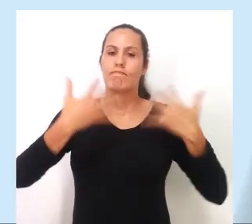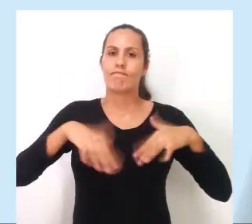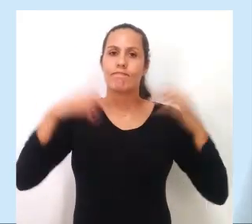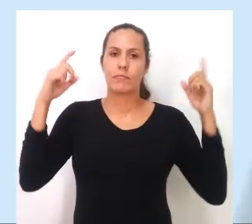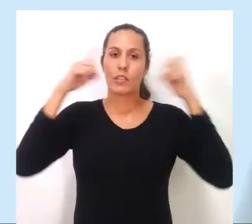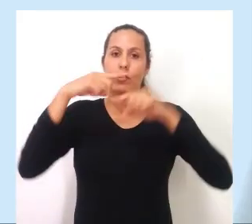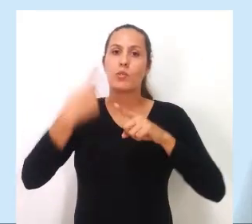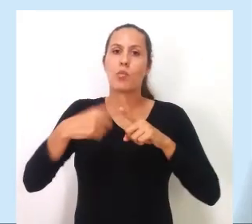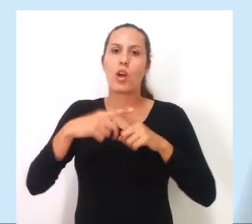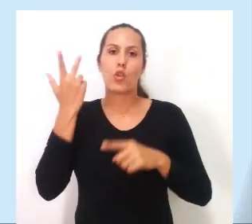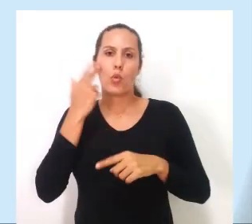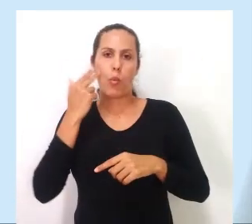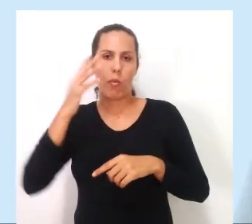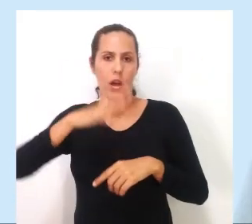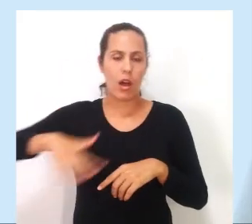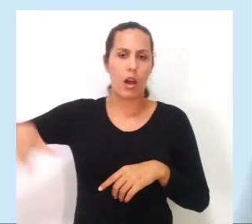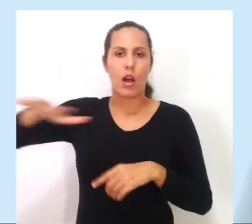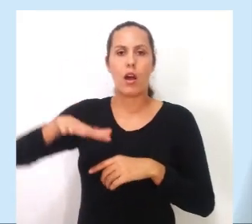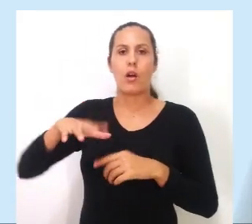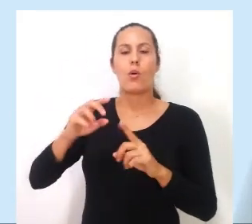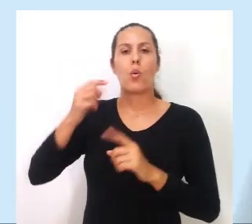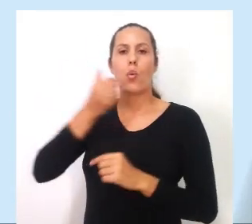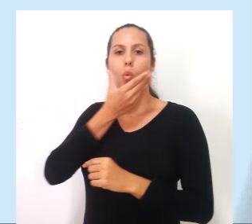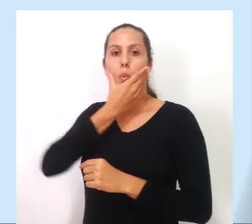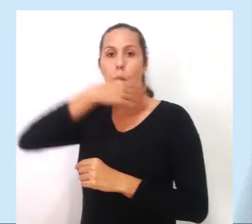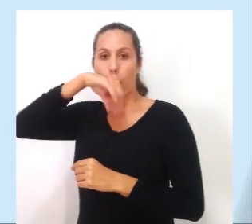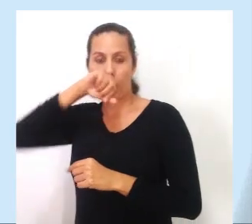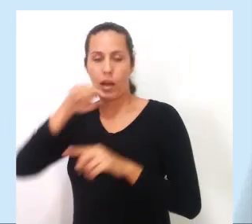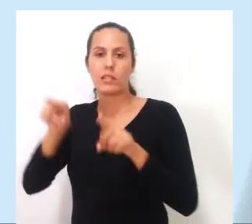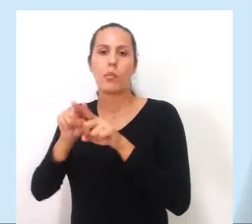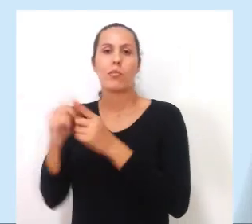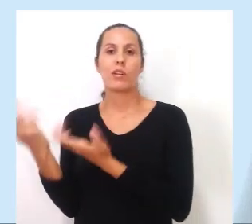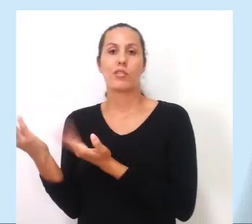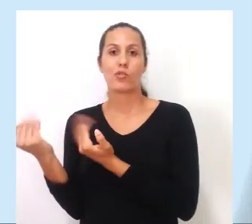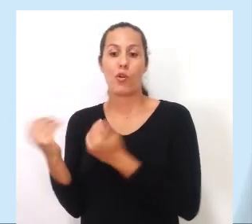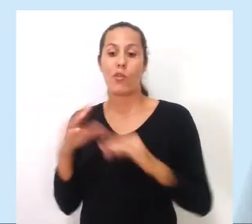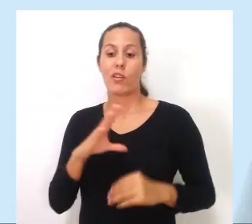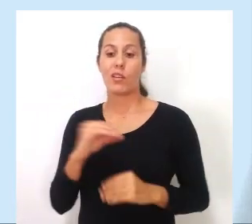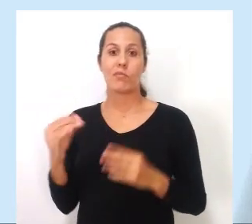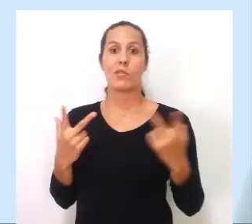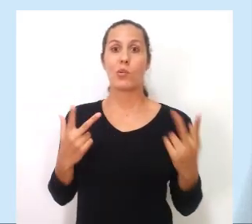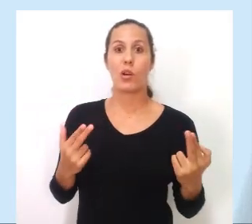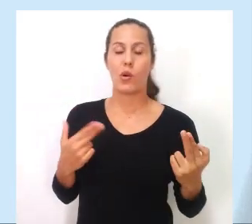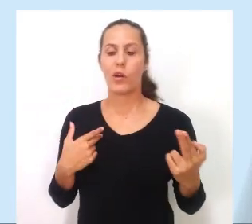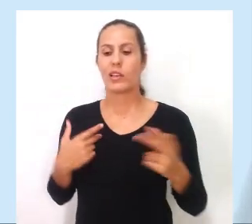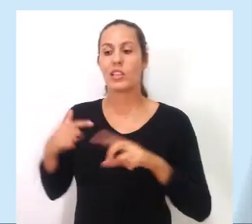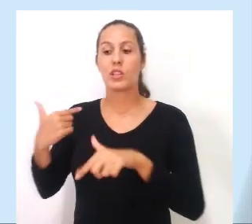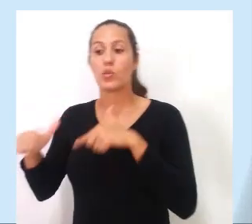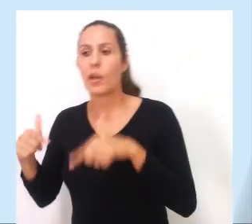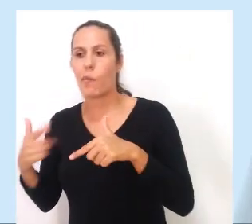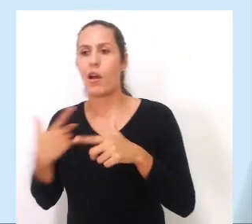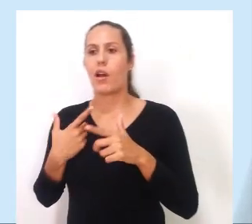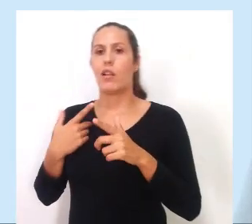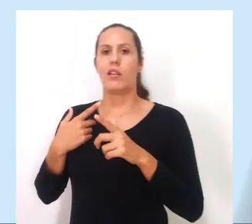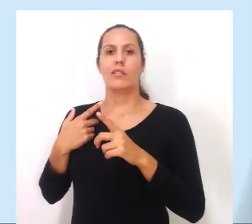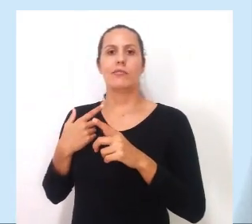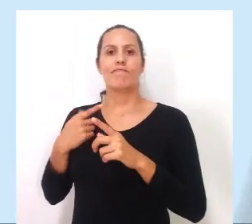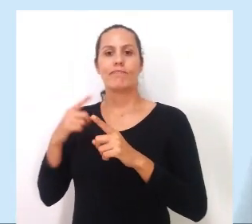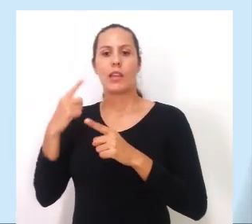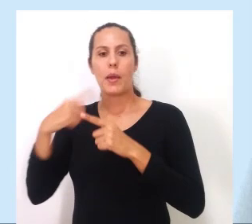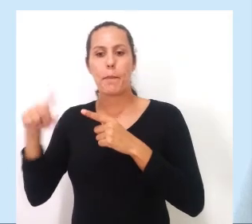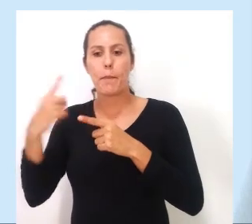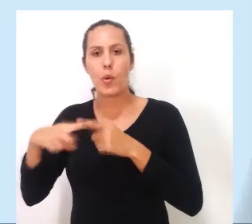também é um adolescente. Ou seja, não trabalha, ainda estuda e vai entrar aí várias